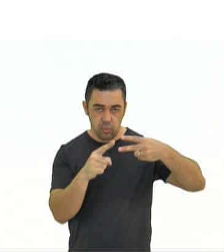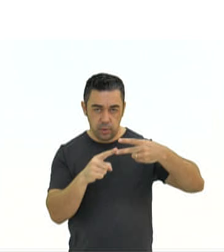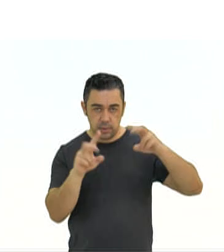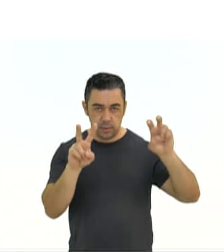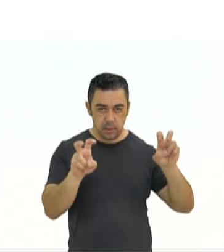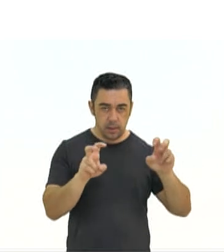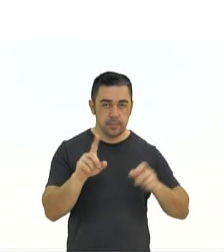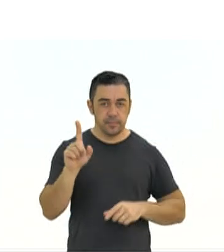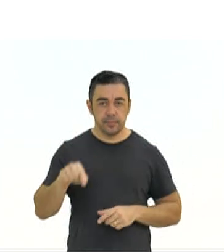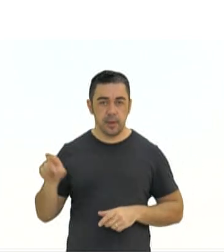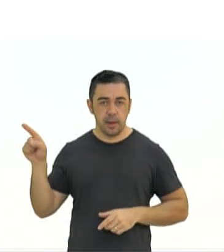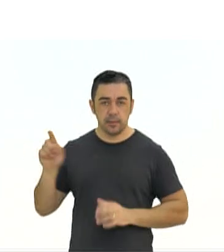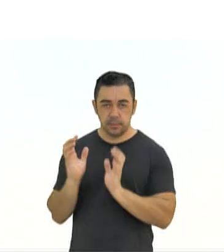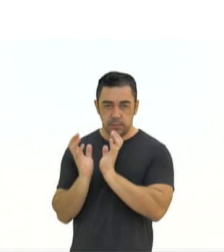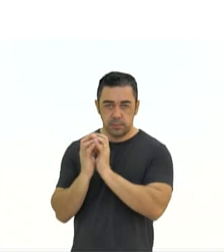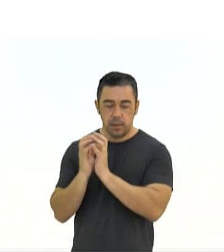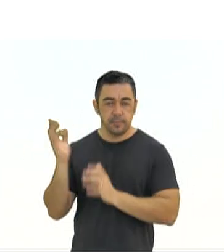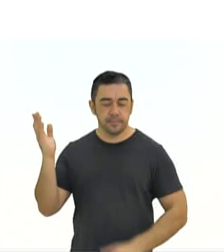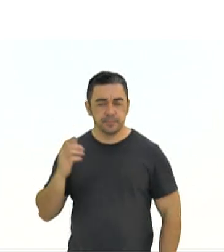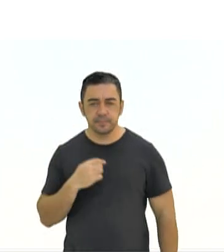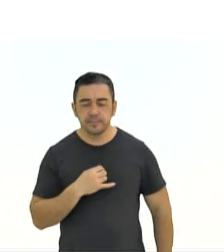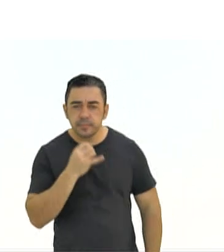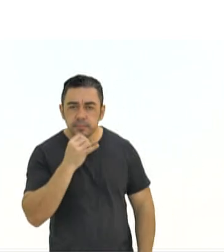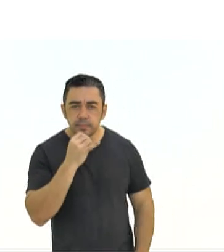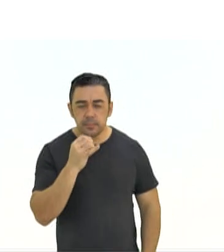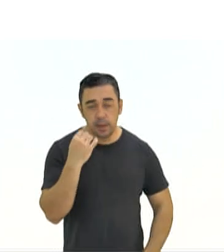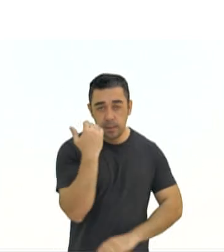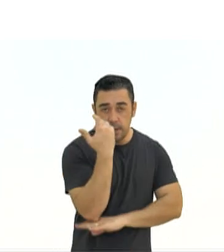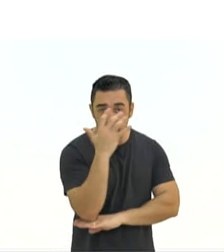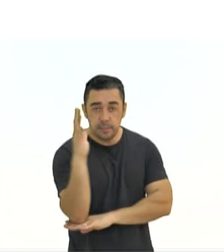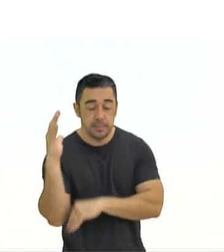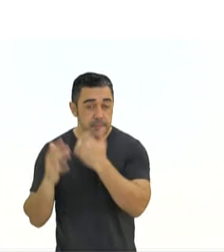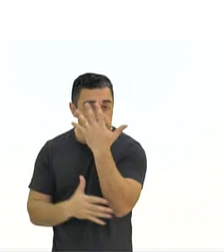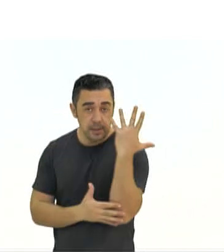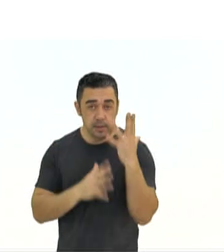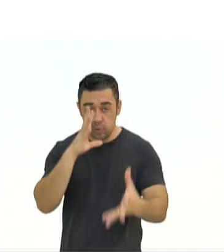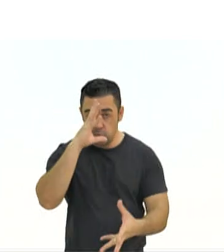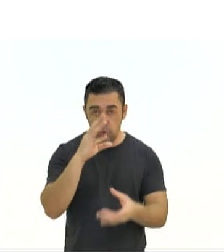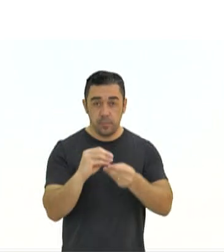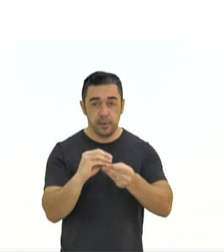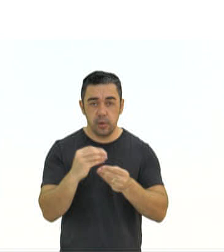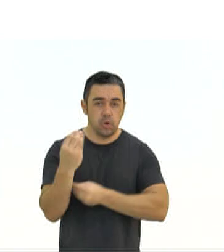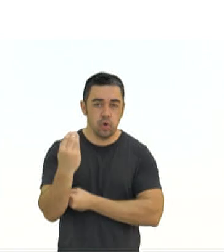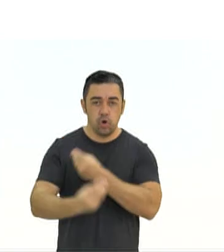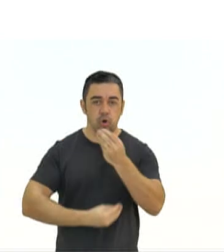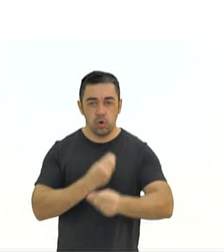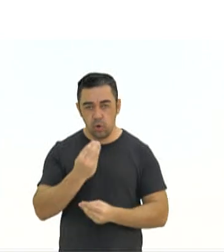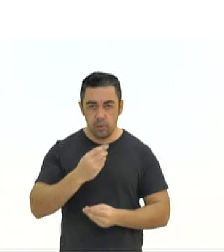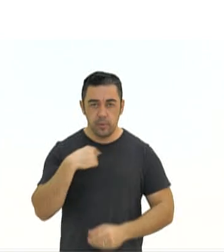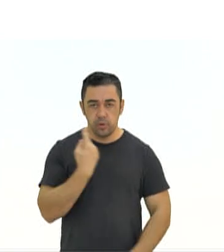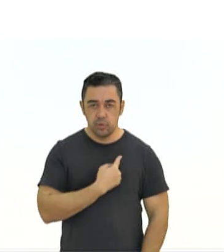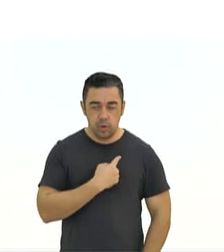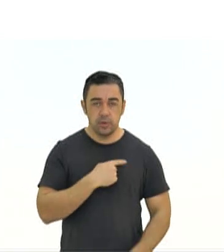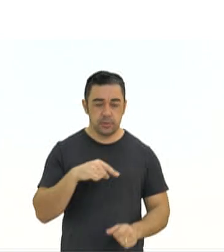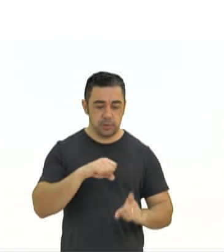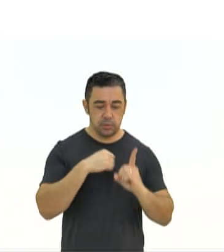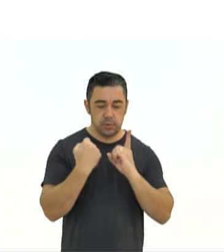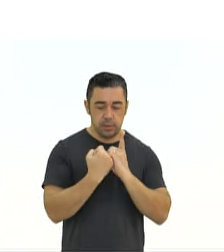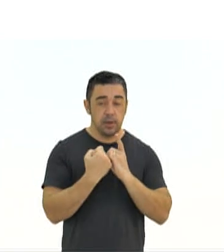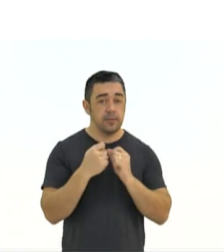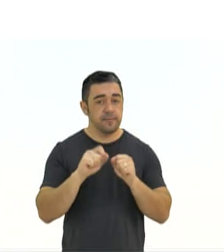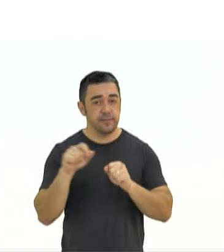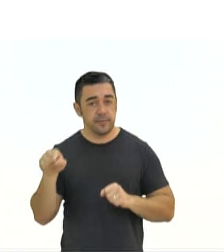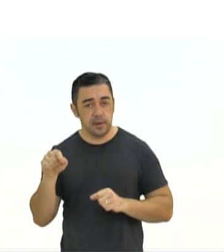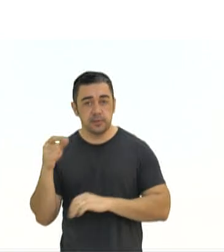É na Universidade do Ceará. A questão ambiental deve ser compreendida como um produto de intervenção da sociedade sobre a